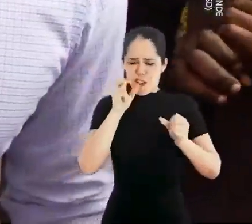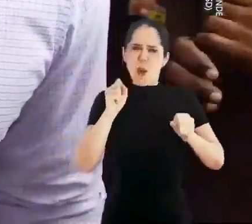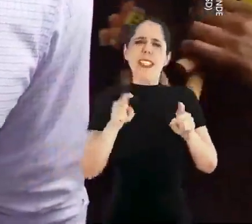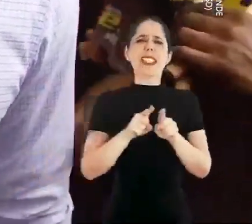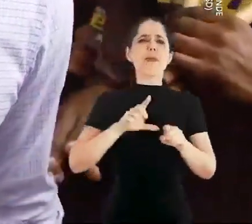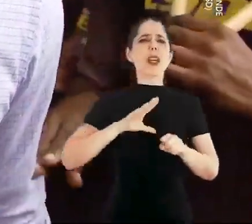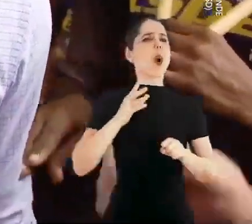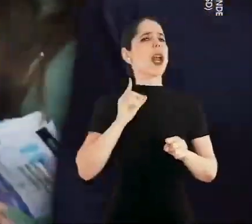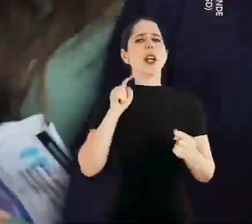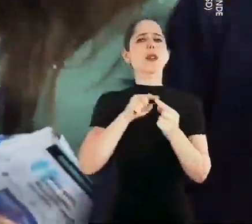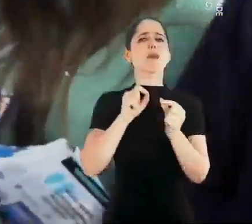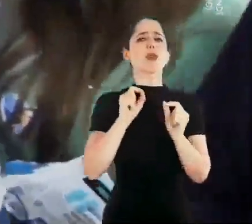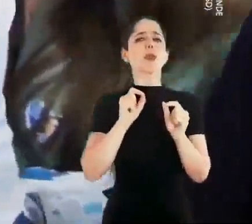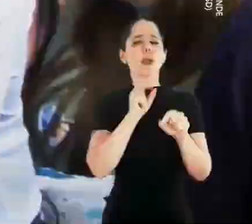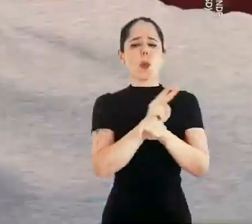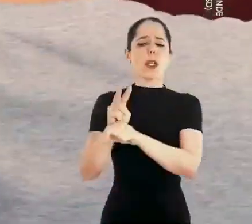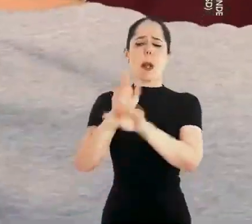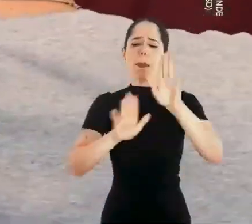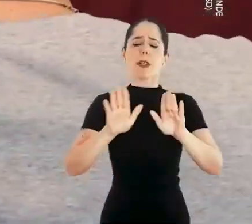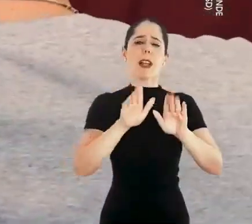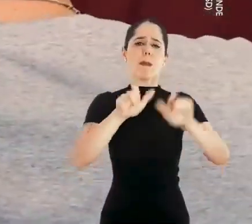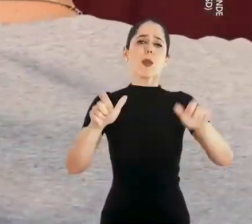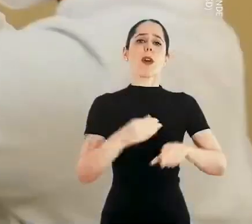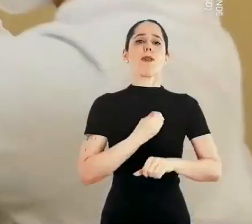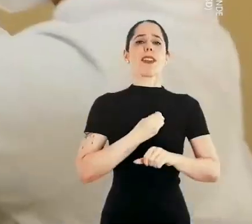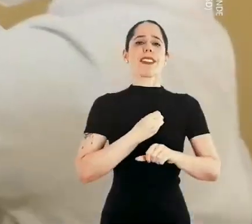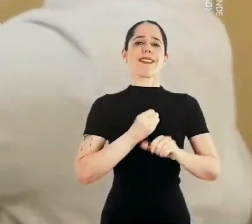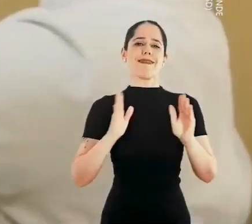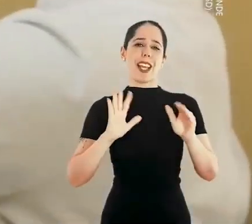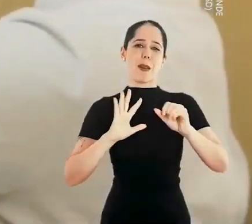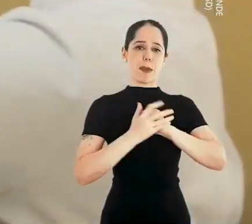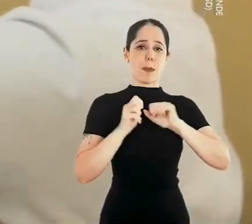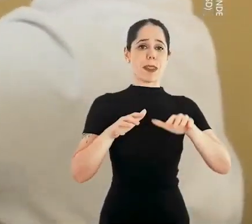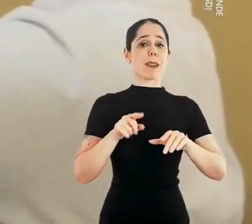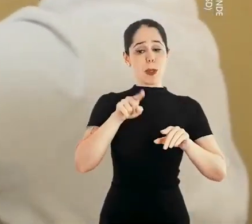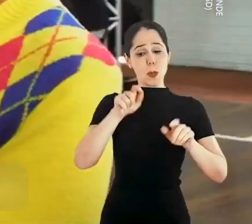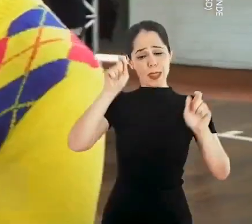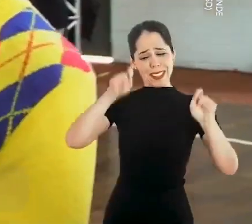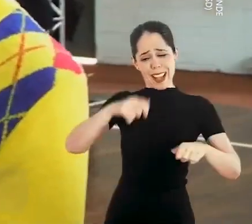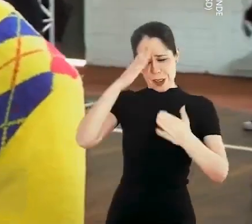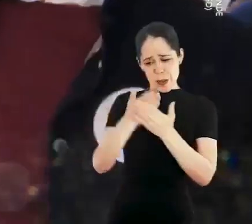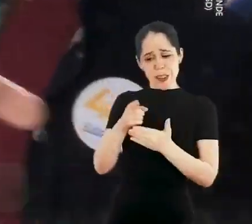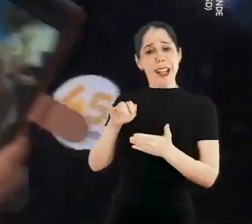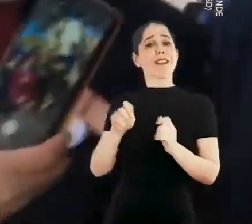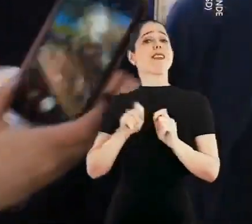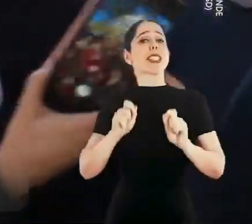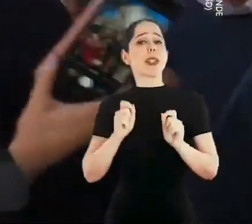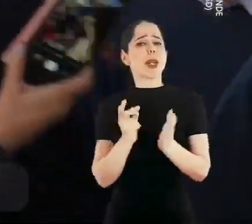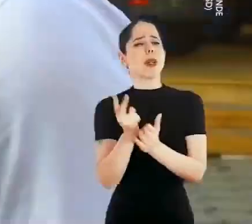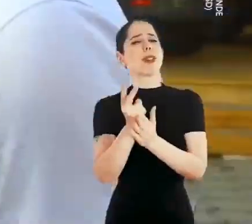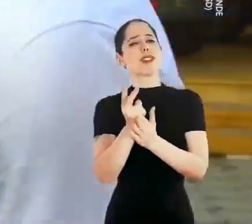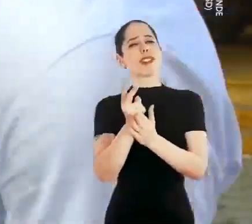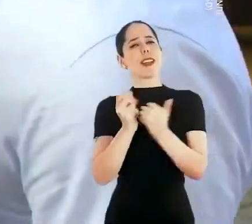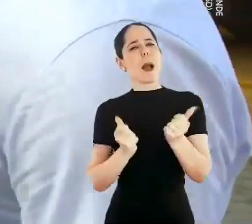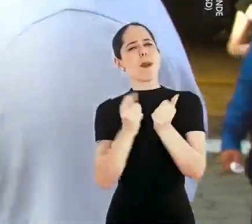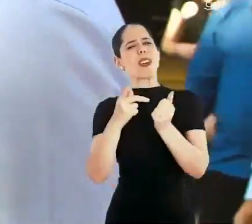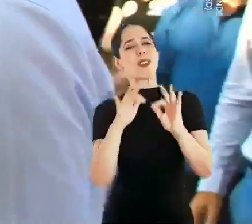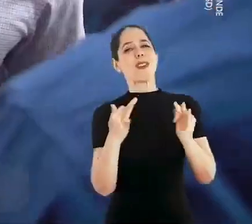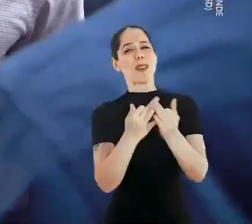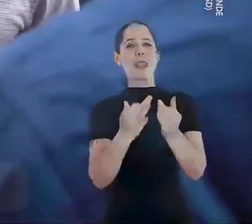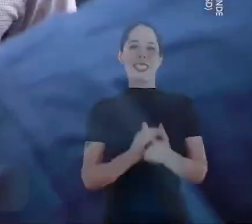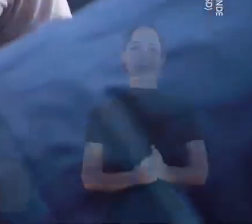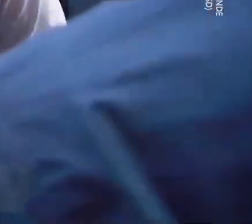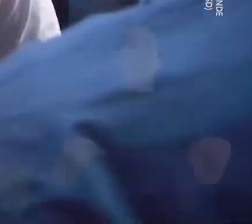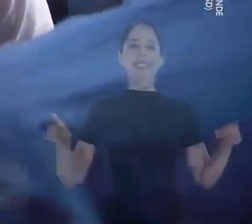e coragem para proteger a vida na pandemia. Você pode confiar que ele vai continuar ao lado da